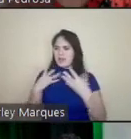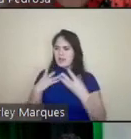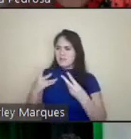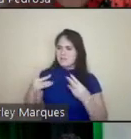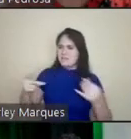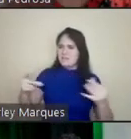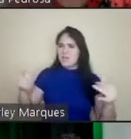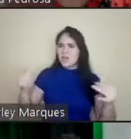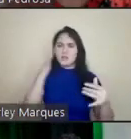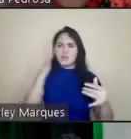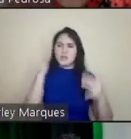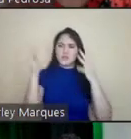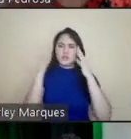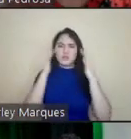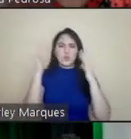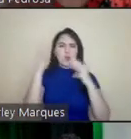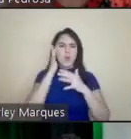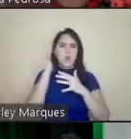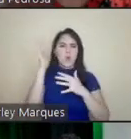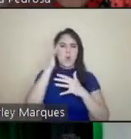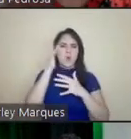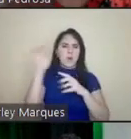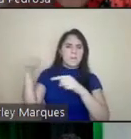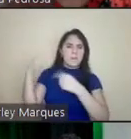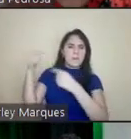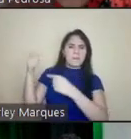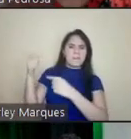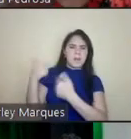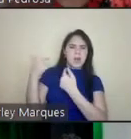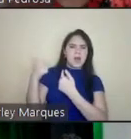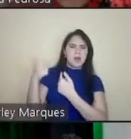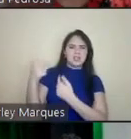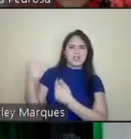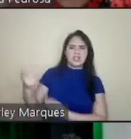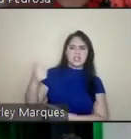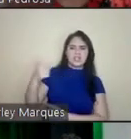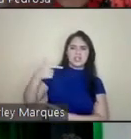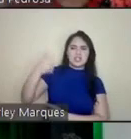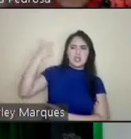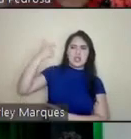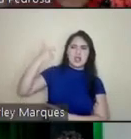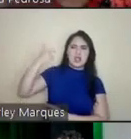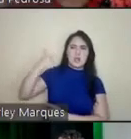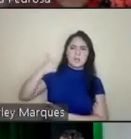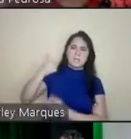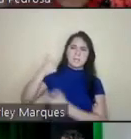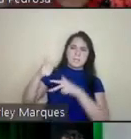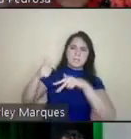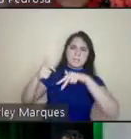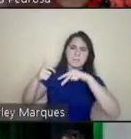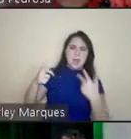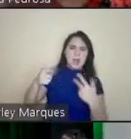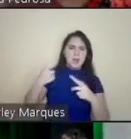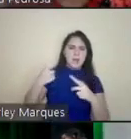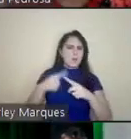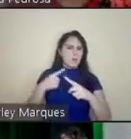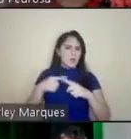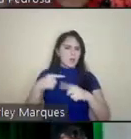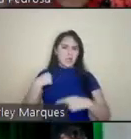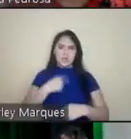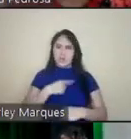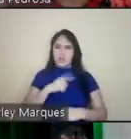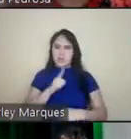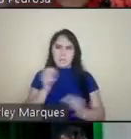sonho, uma chacota, um tiro possam derrubar-nos? Por que não somos menos perfeitos e